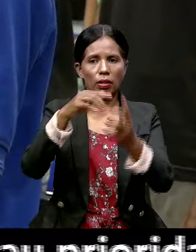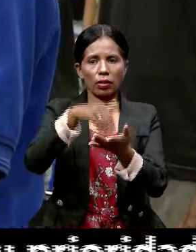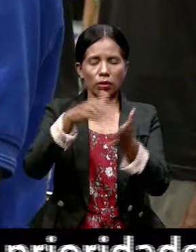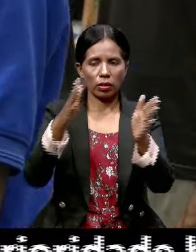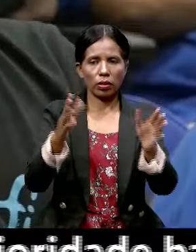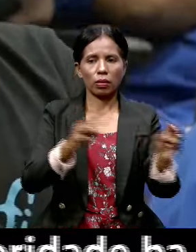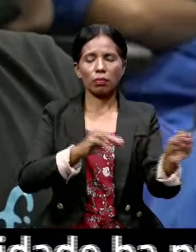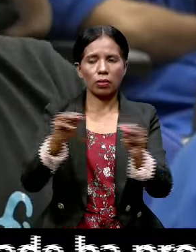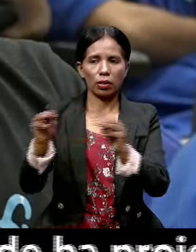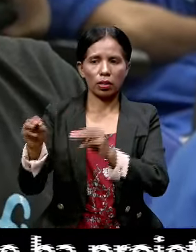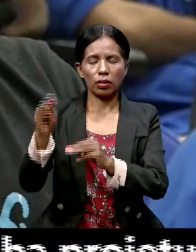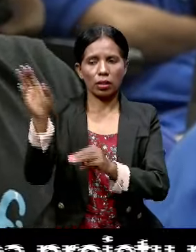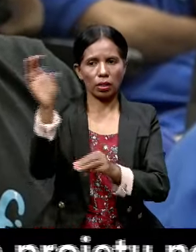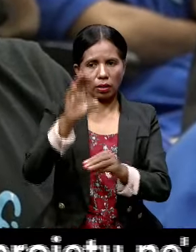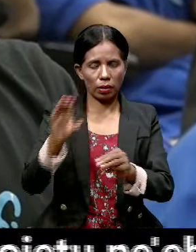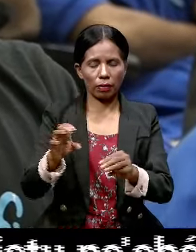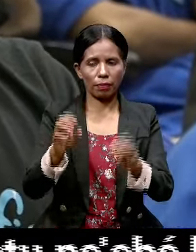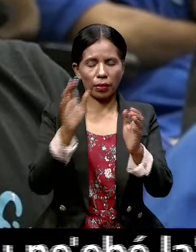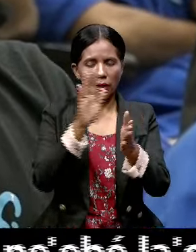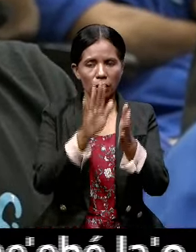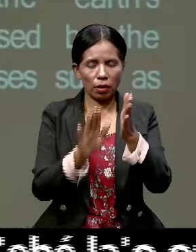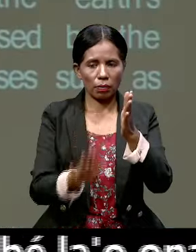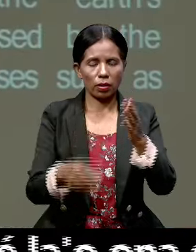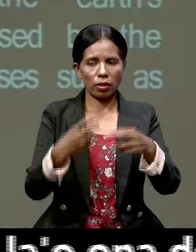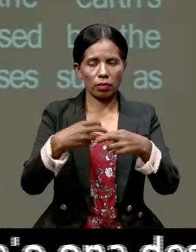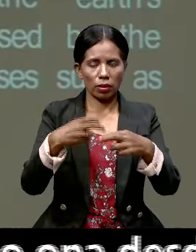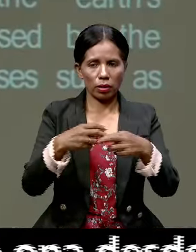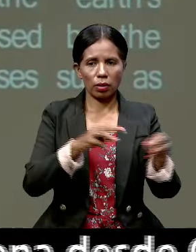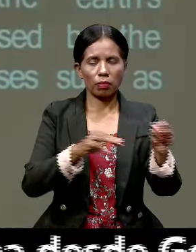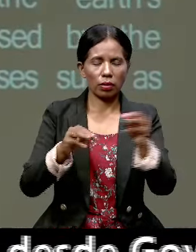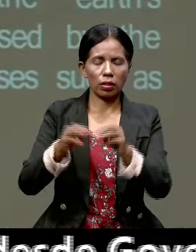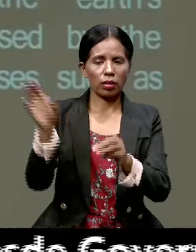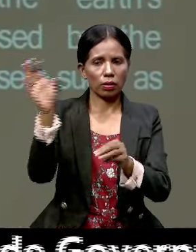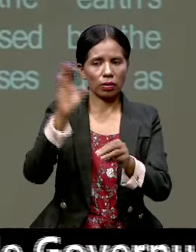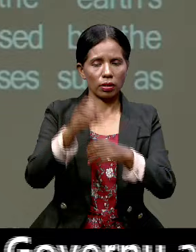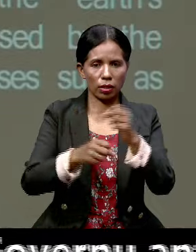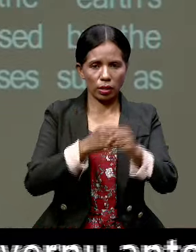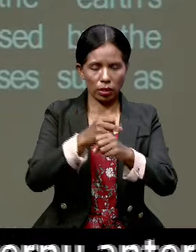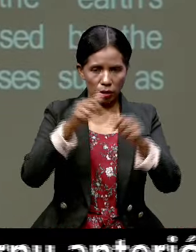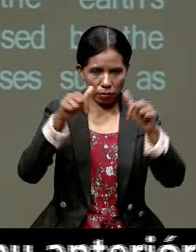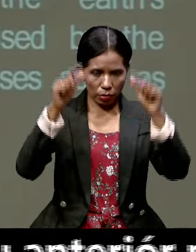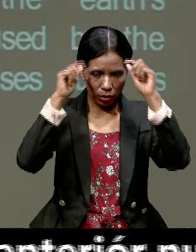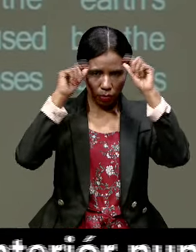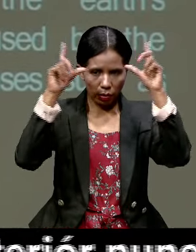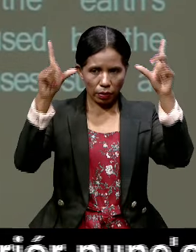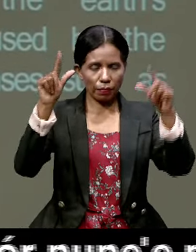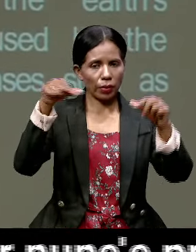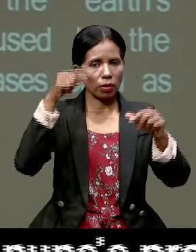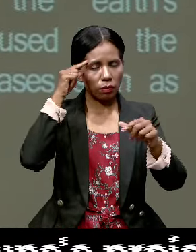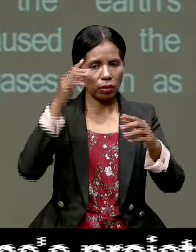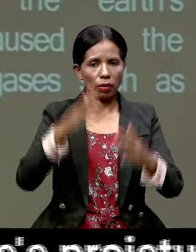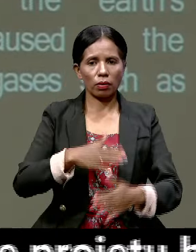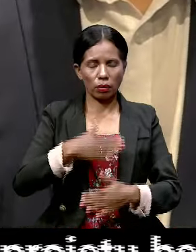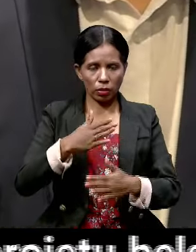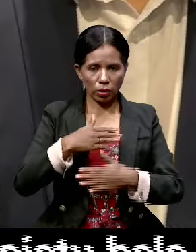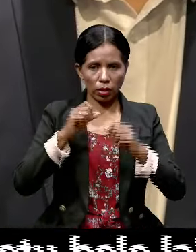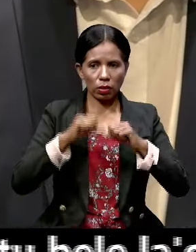a mudança climática, no ne, a menos impacto mudança climática e a Timor-Leste. Governo contente para